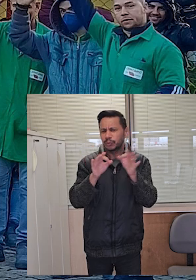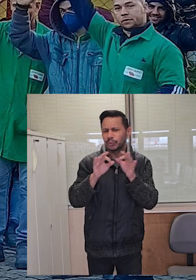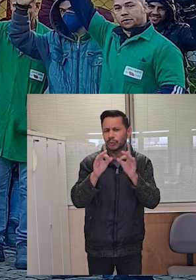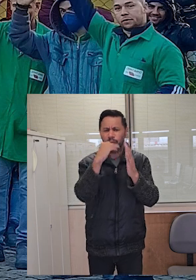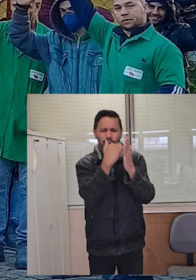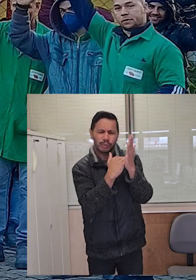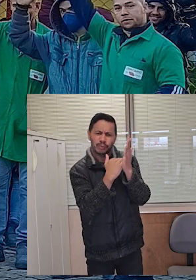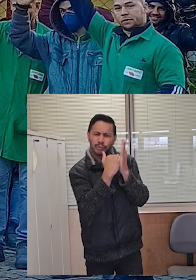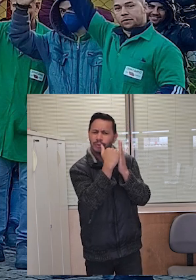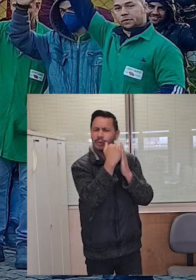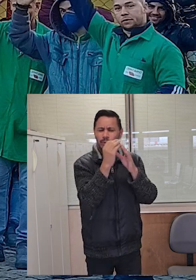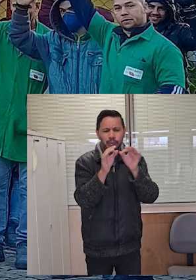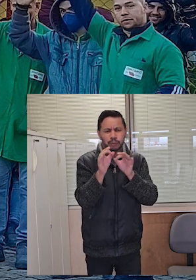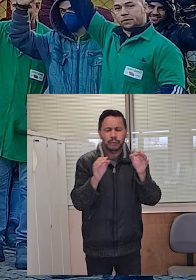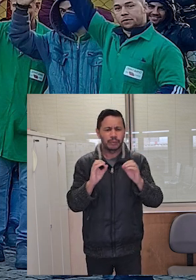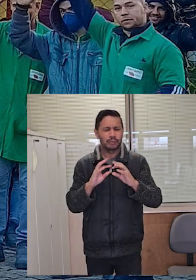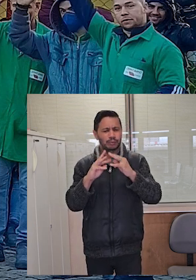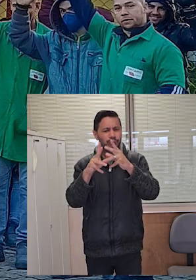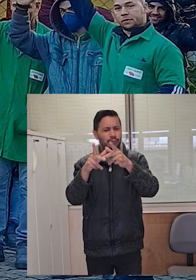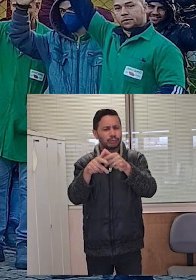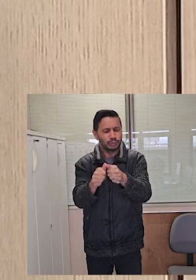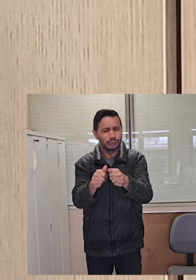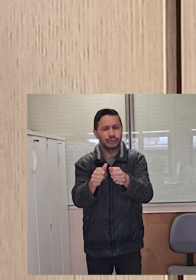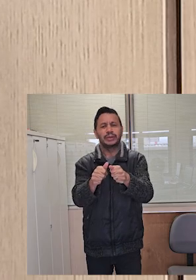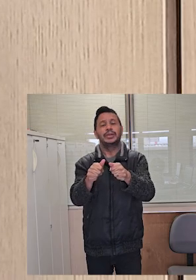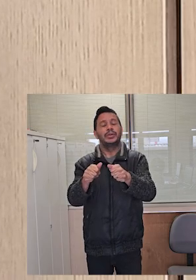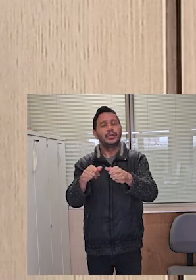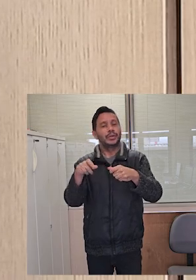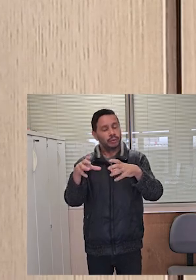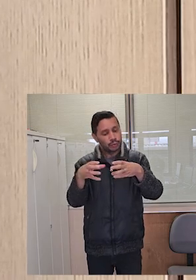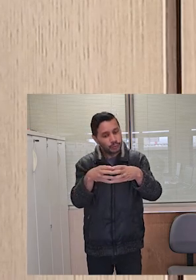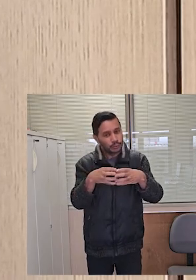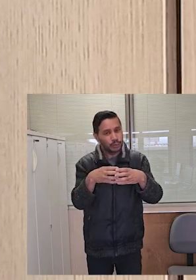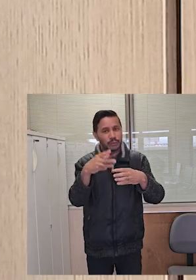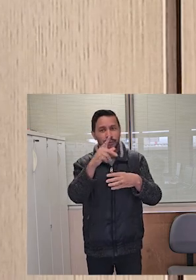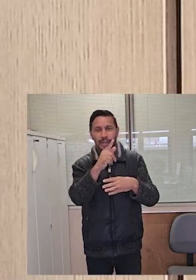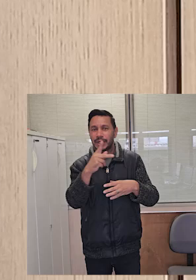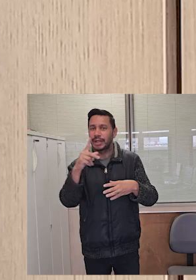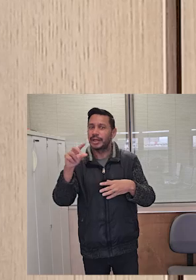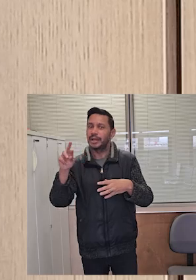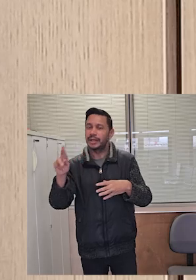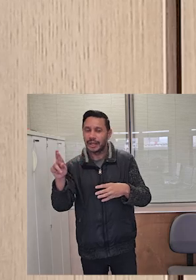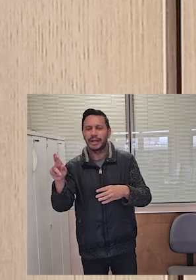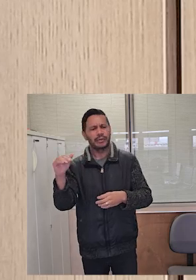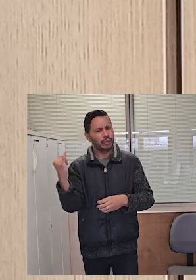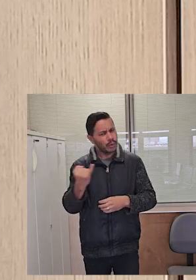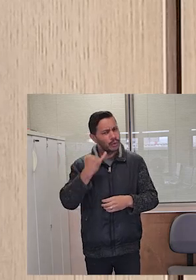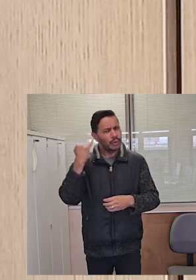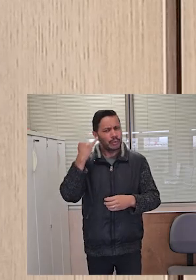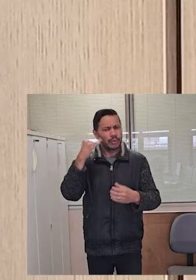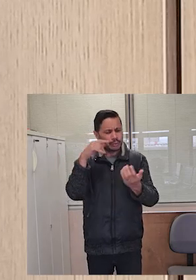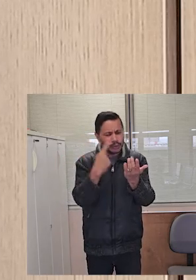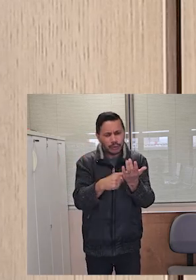foram aperfeiçoadas visando o alcance total. A comissão de PLR teve papel fundamental no processo